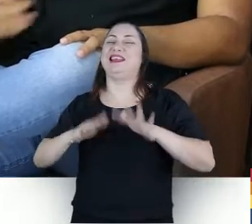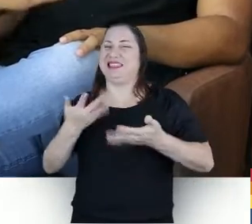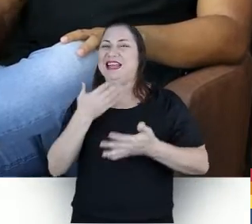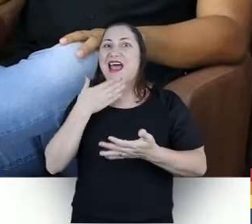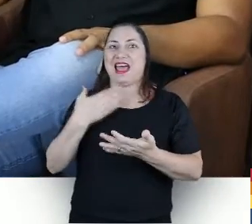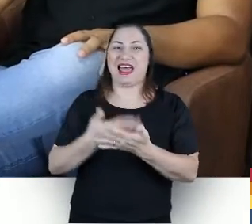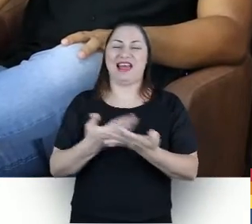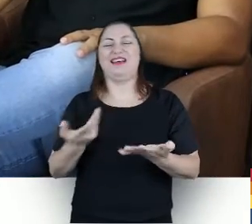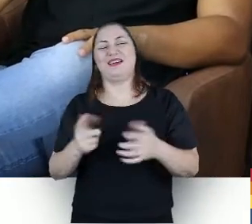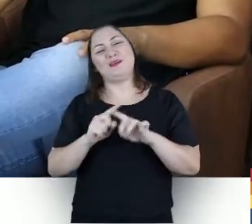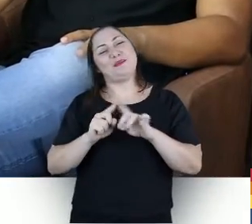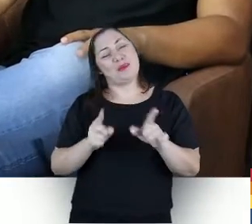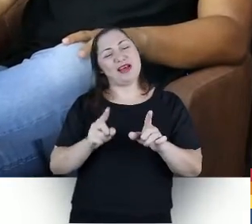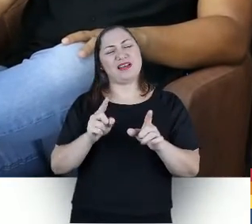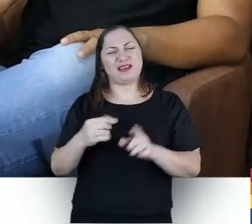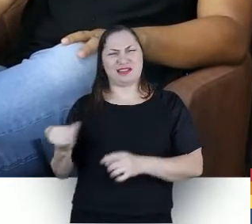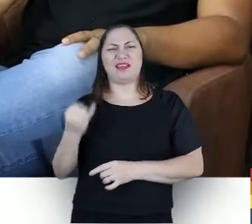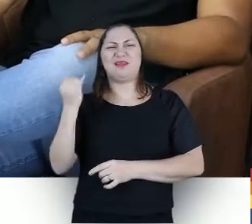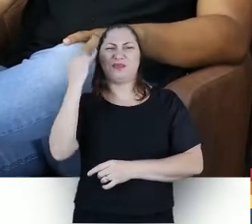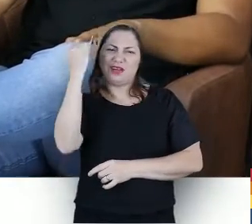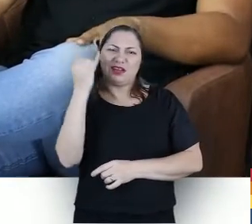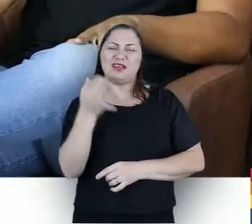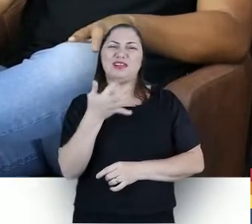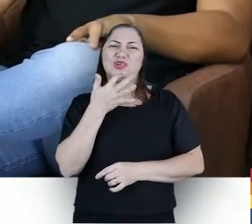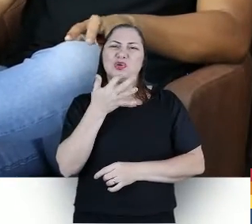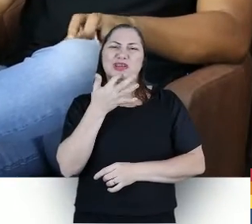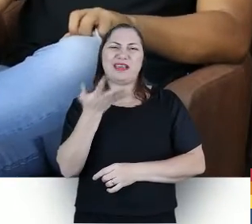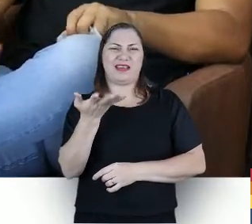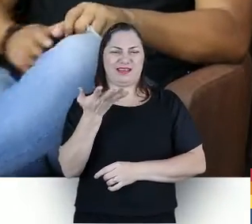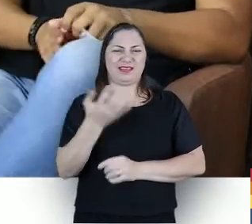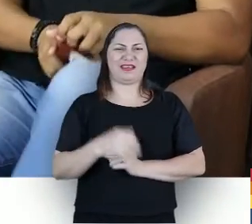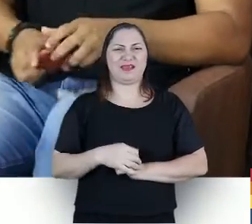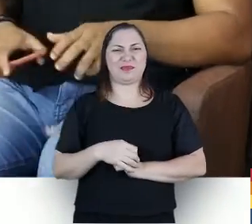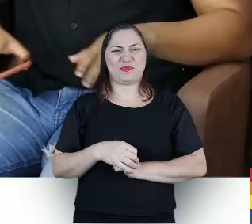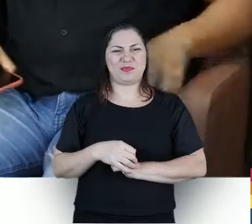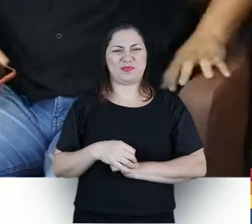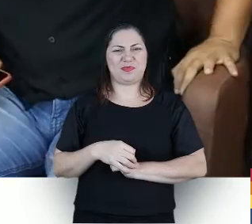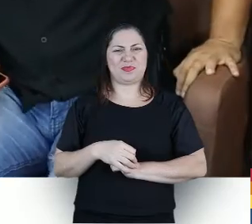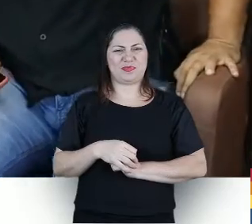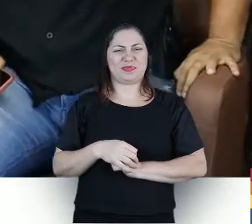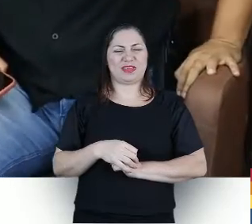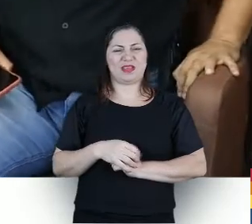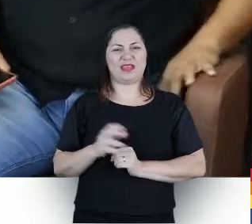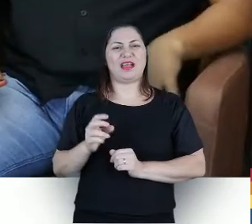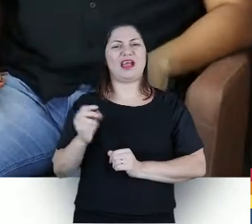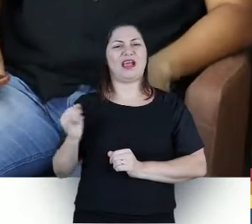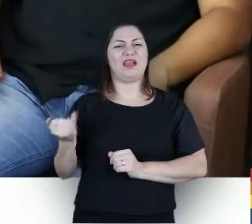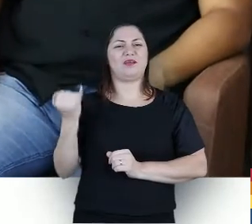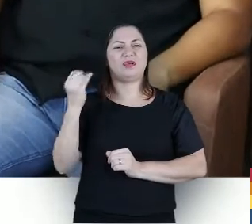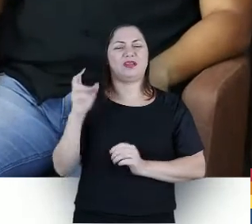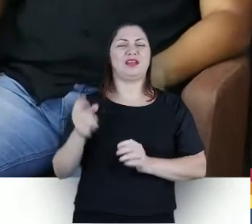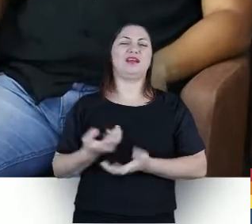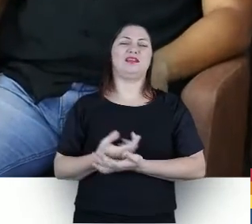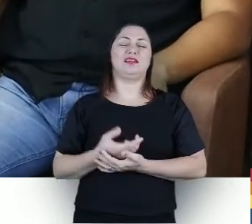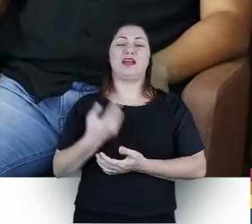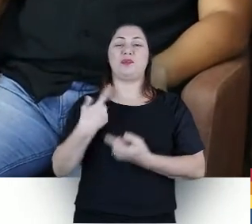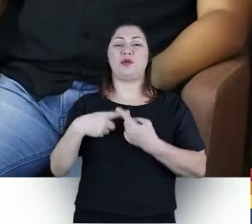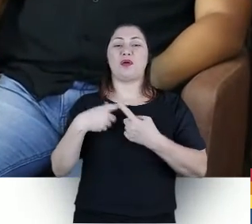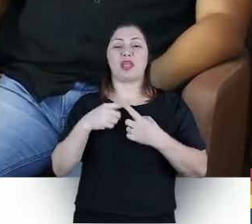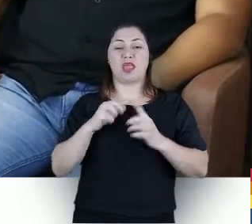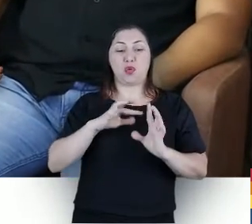acho que a gente tem que ter esse diálogo Eu permanente. sempre mostro, de colega, que são todas as habilidades que vocês têm que ter ao longo do ensino médio. Eles ficam, tudo isso, né?